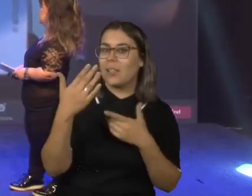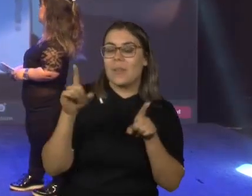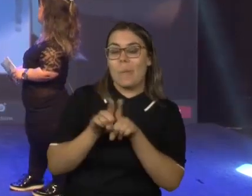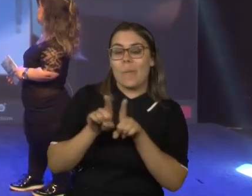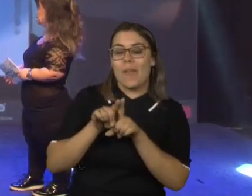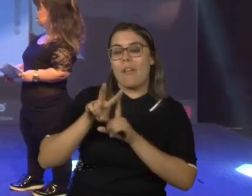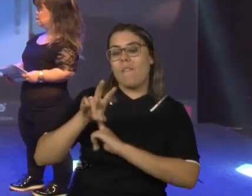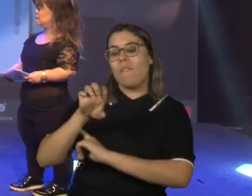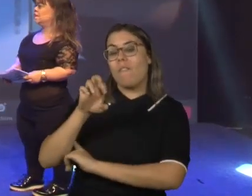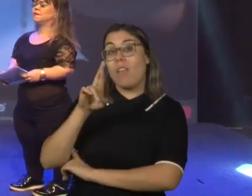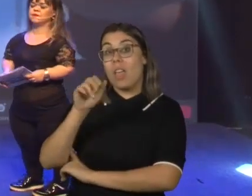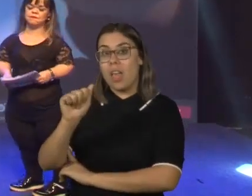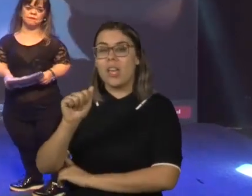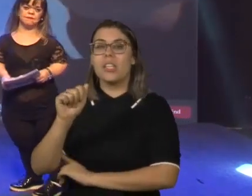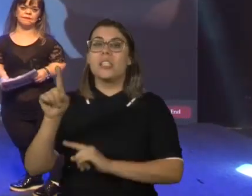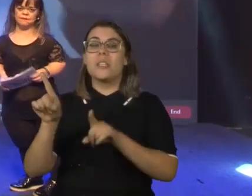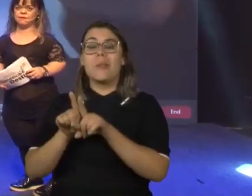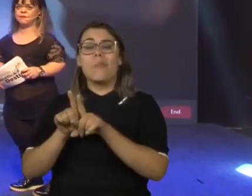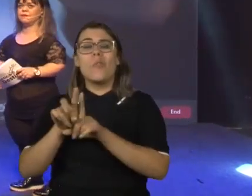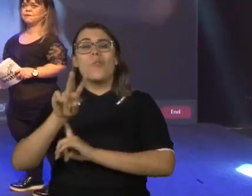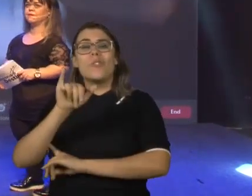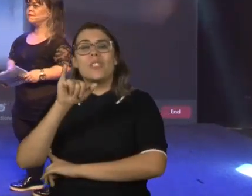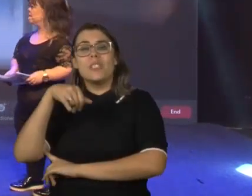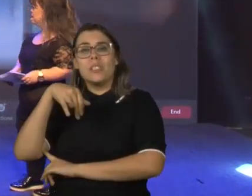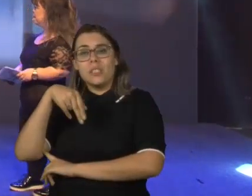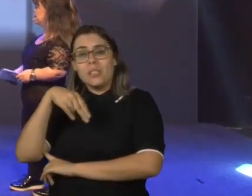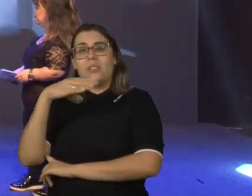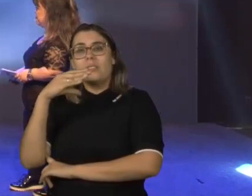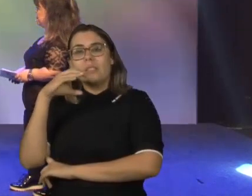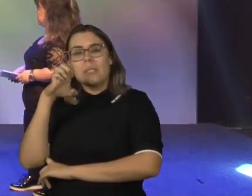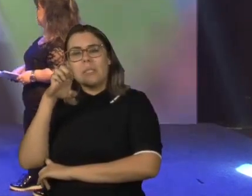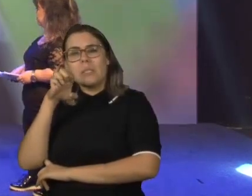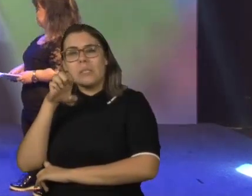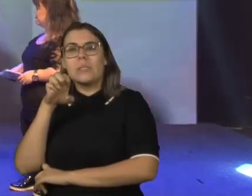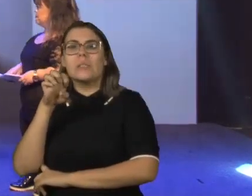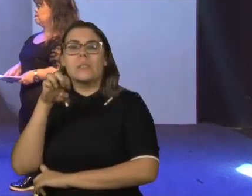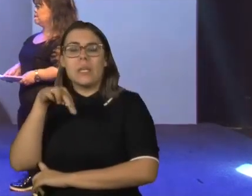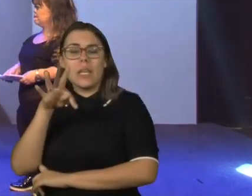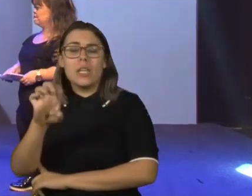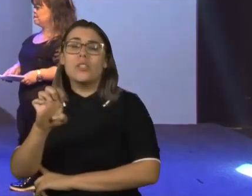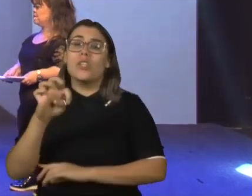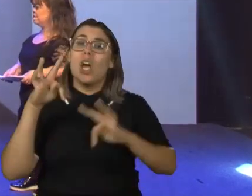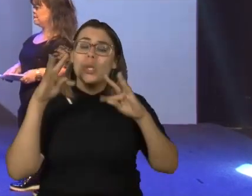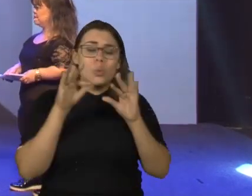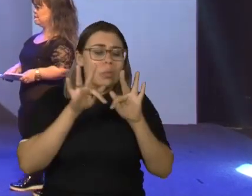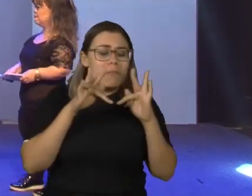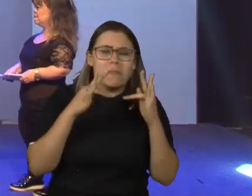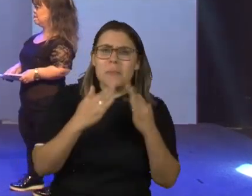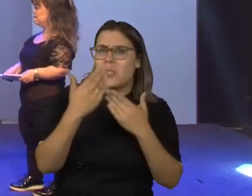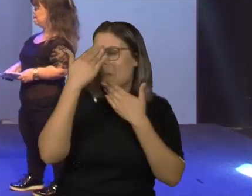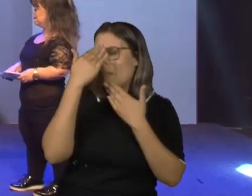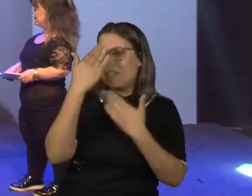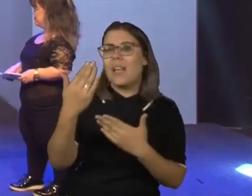Vera, ao Vicente também, aos pais do João Vicente, a Giovana, que também fazem parte desse movimento inclusivo, são